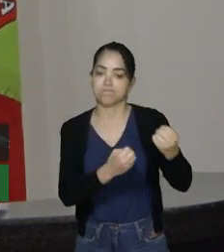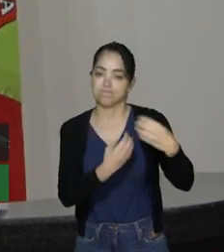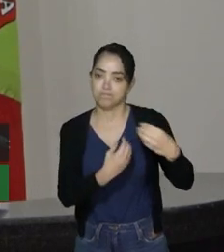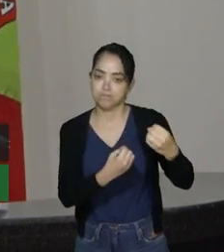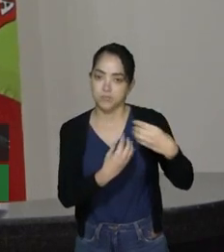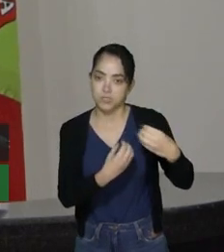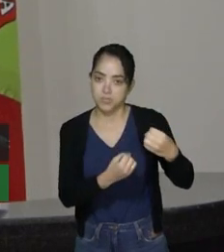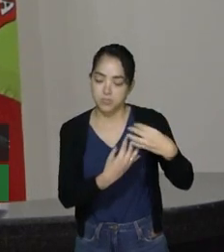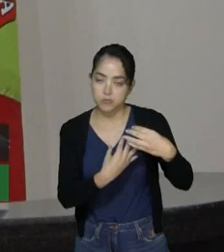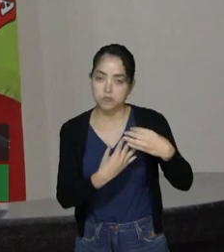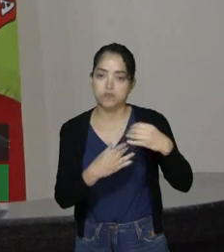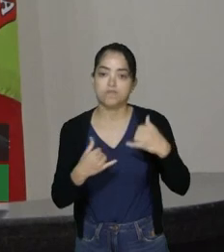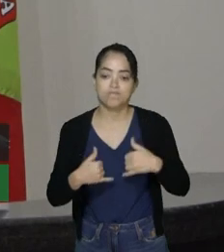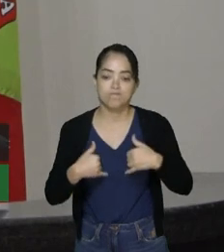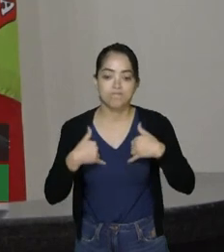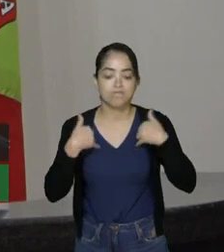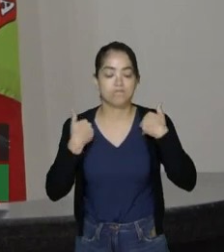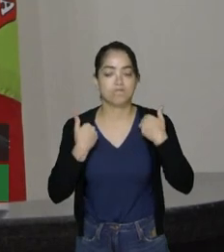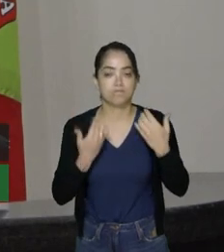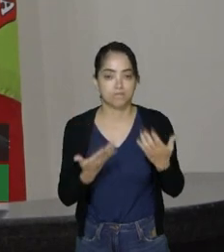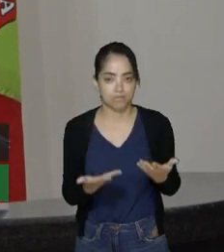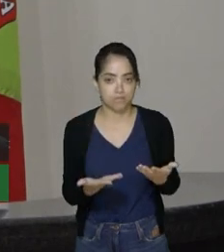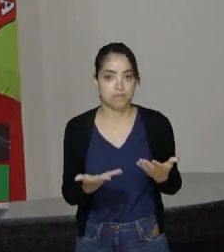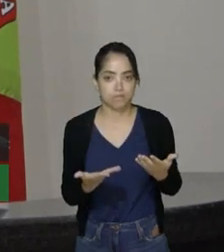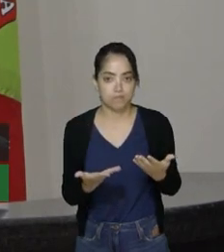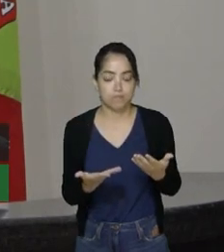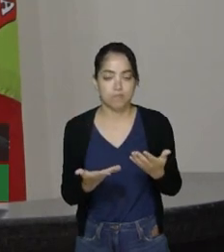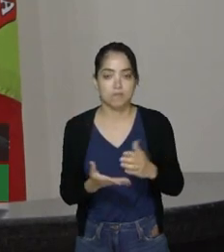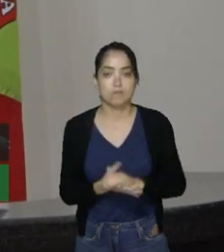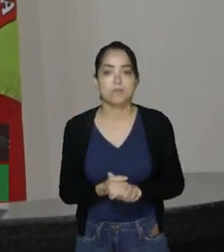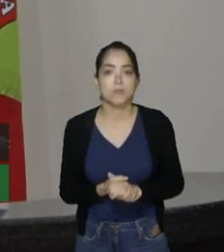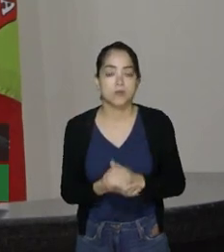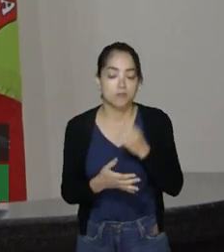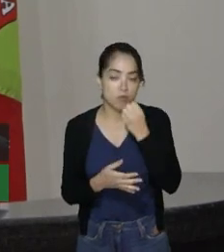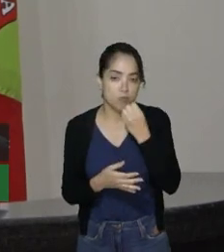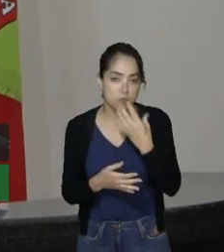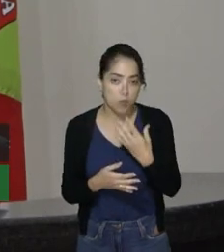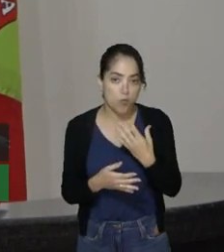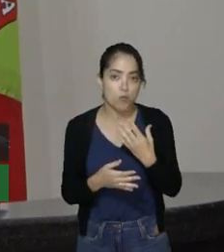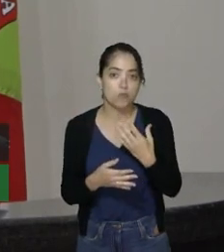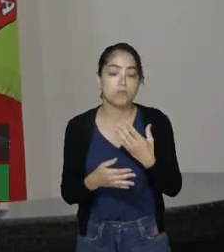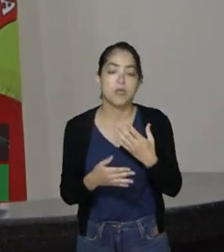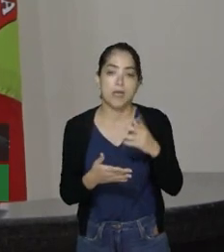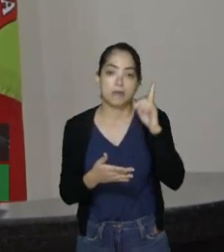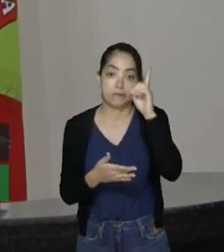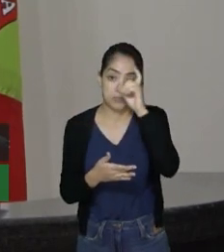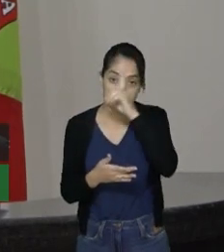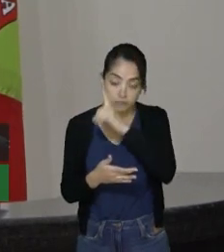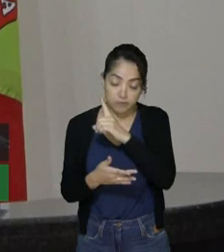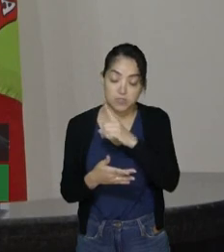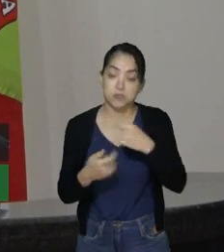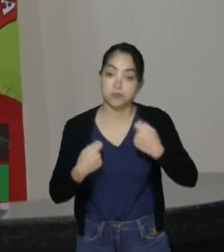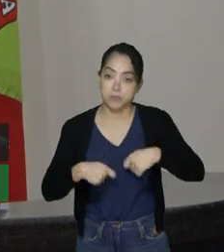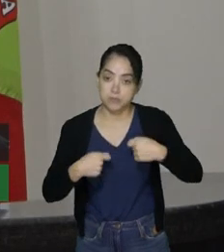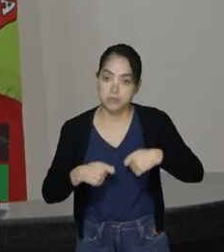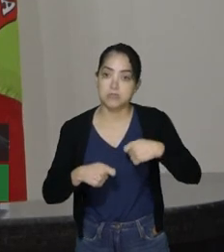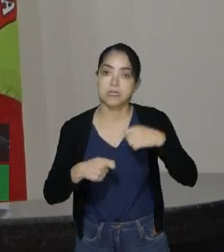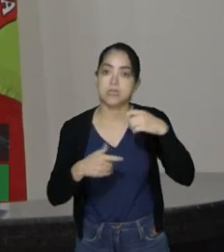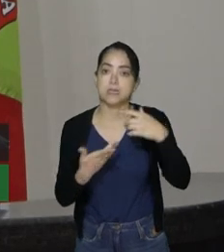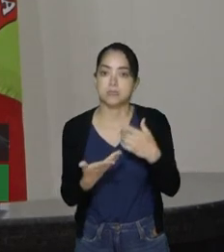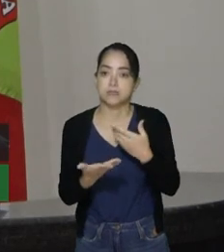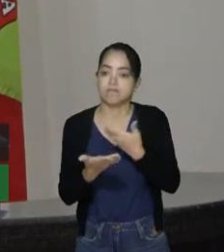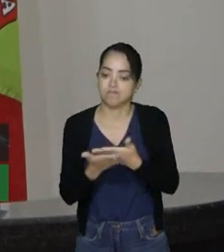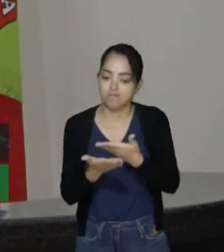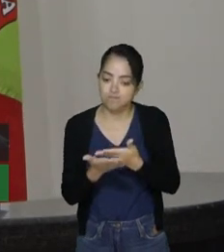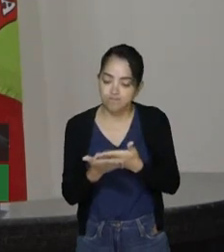e me orgulho muito disso. Valeu muito. Foi assim, sacrifício, porque eu tinha que estudar muito, mas foi